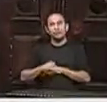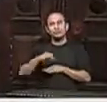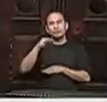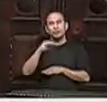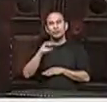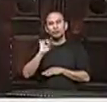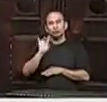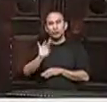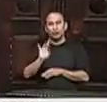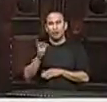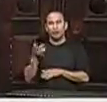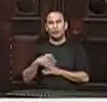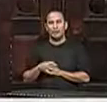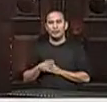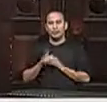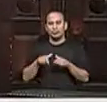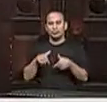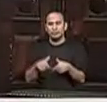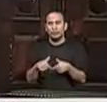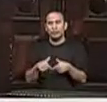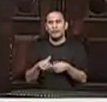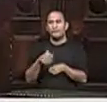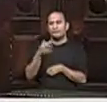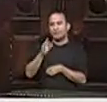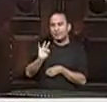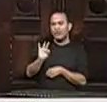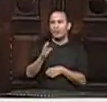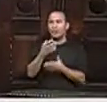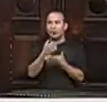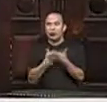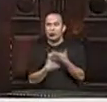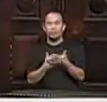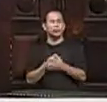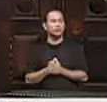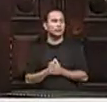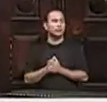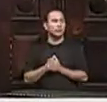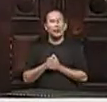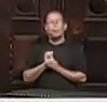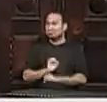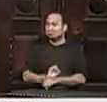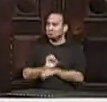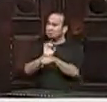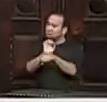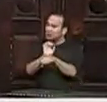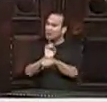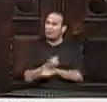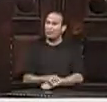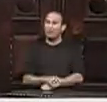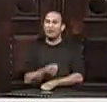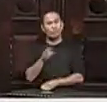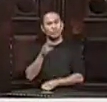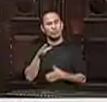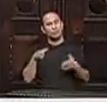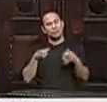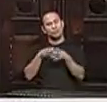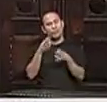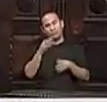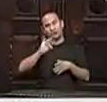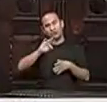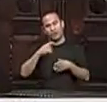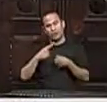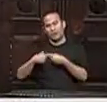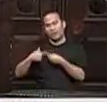só se aplicava ao orçamento federal, estendeu esse dispositivo aos estados, ao Distrito Federal e aos